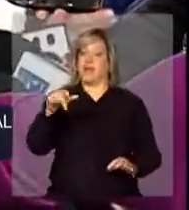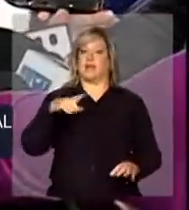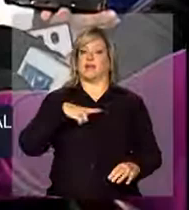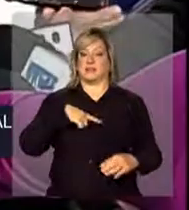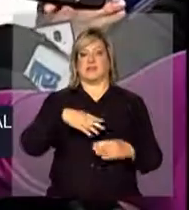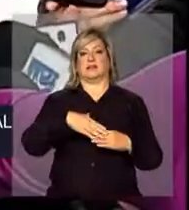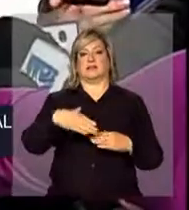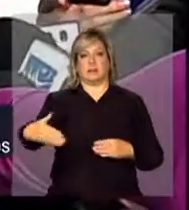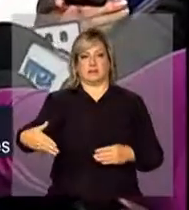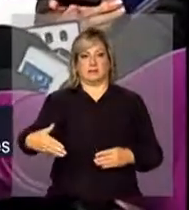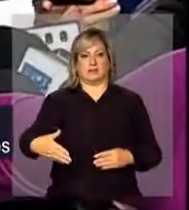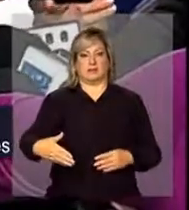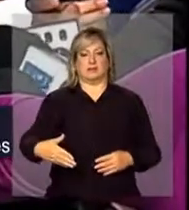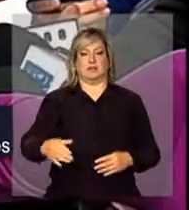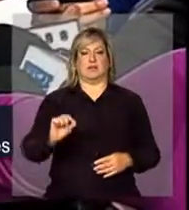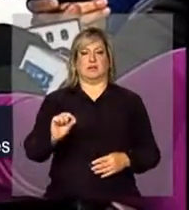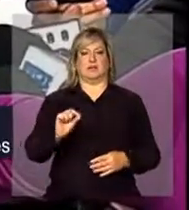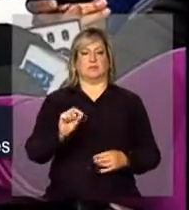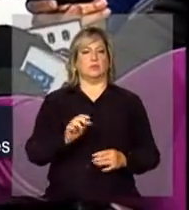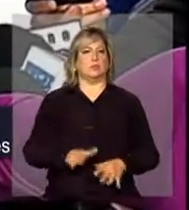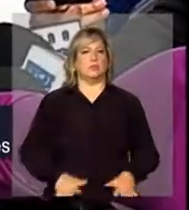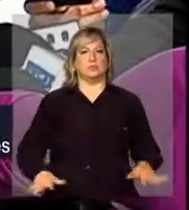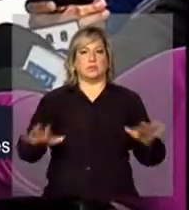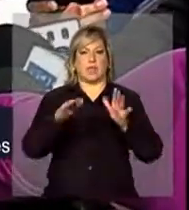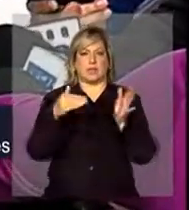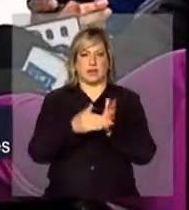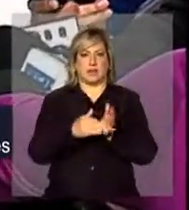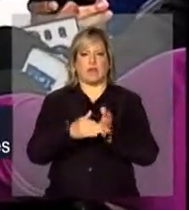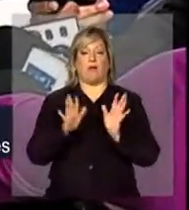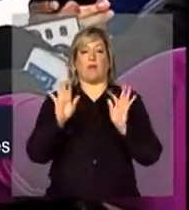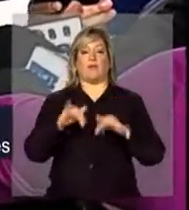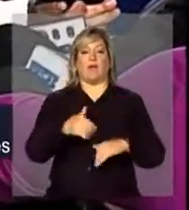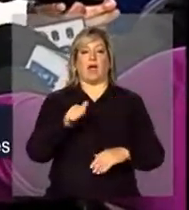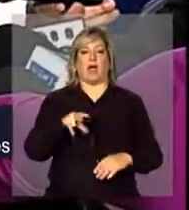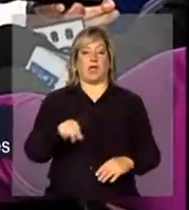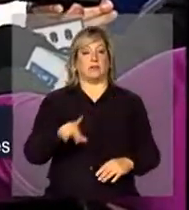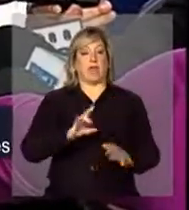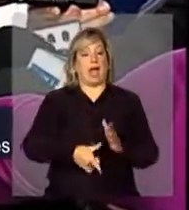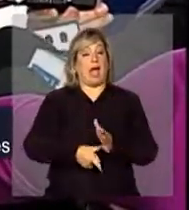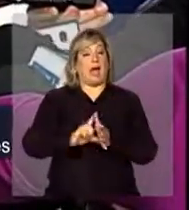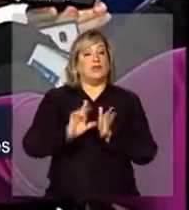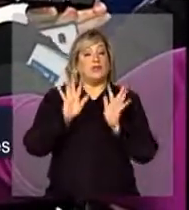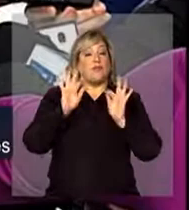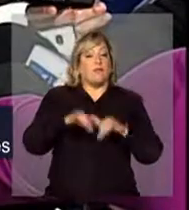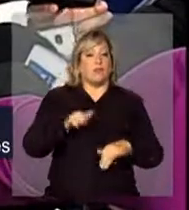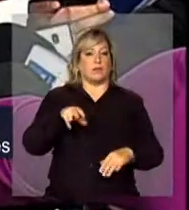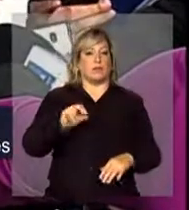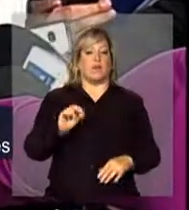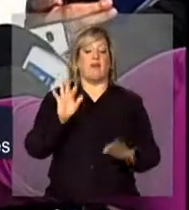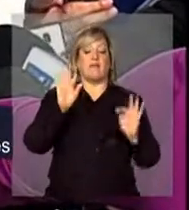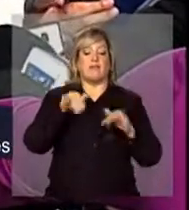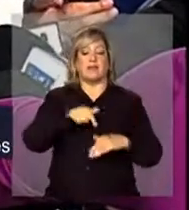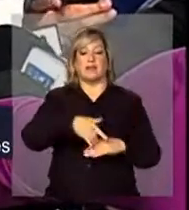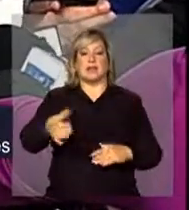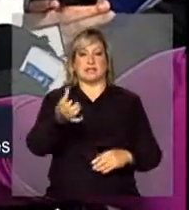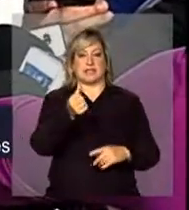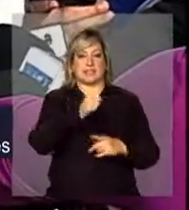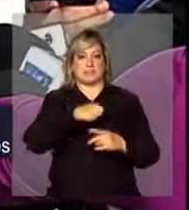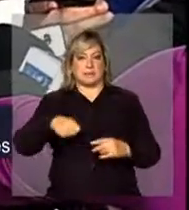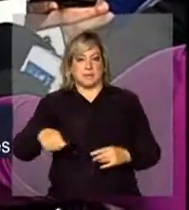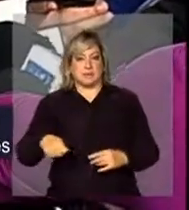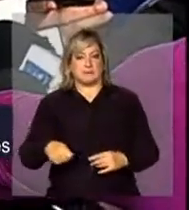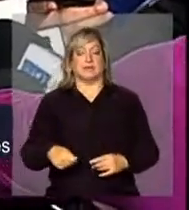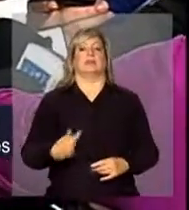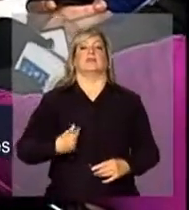Haverá sim uma internacionalização até o fim do ano, antes do final do ano, até o fim do semestre. Seguramente